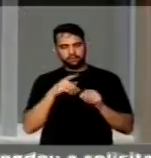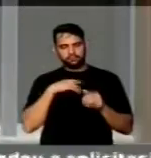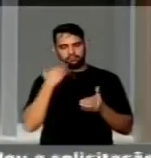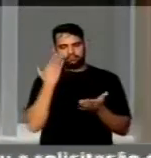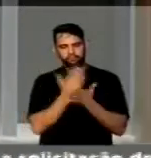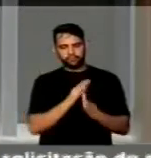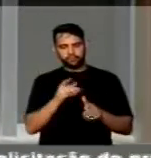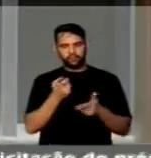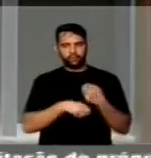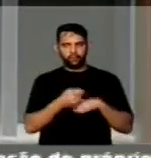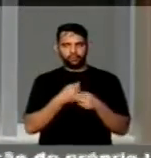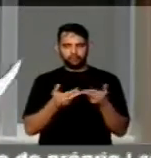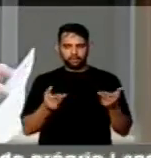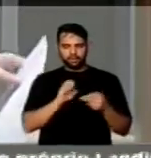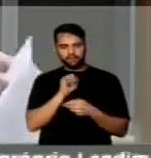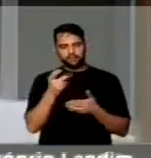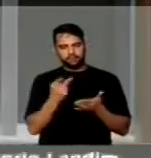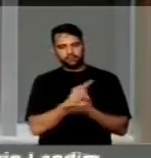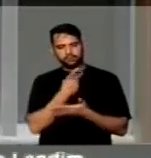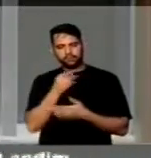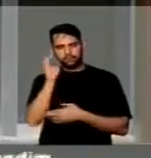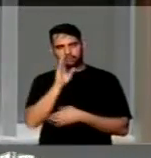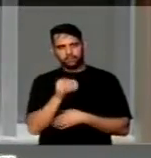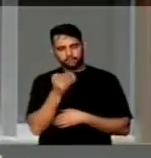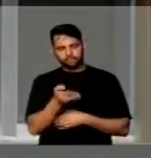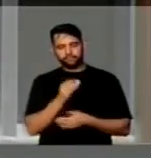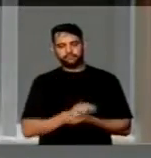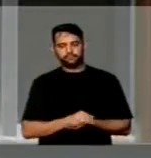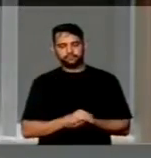faliram suas economias, assim como acontecia com o Brasil.